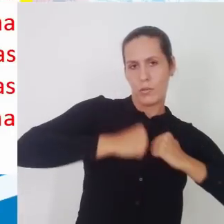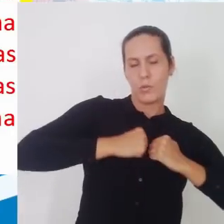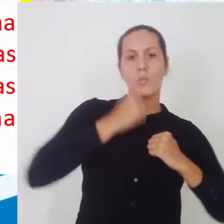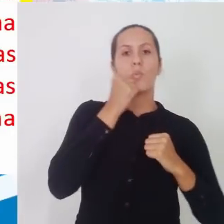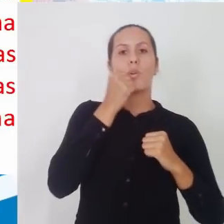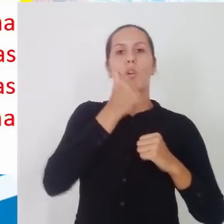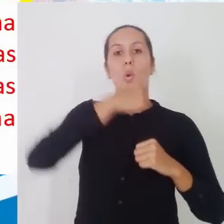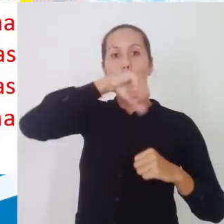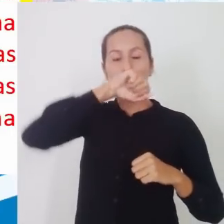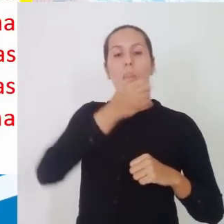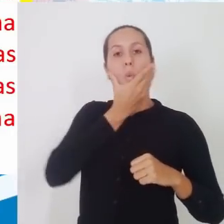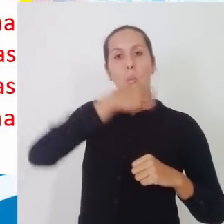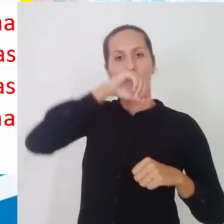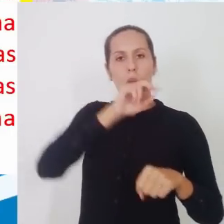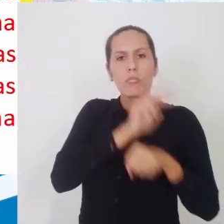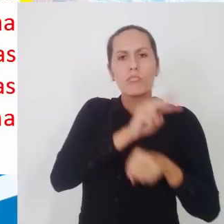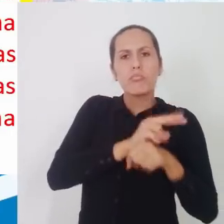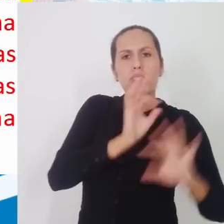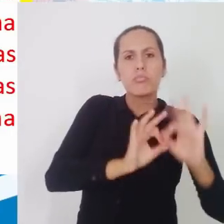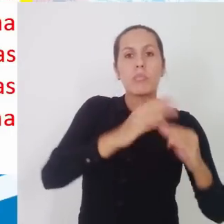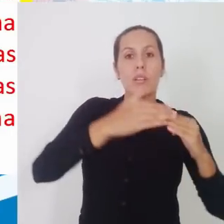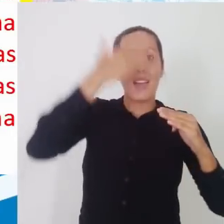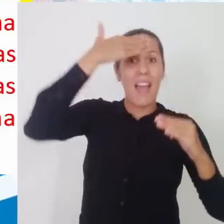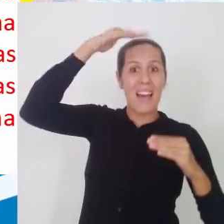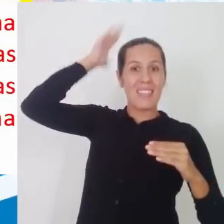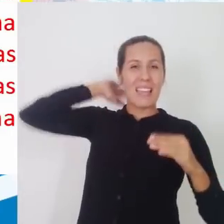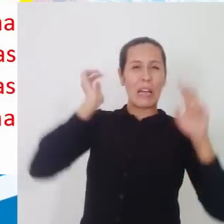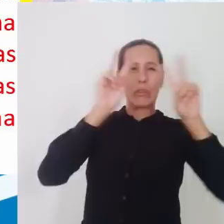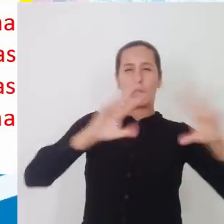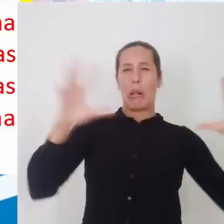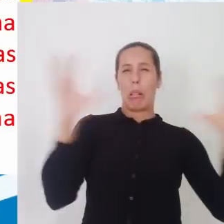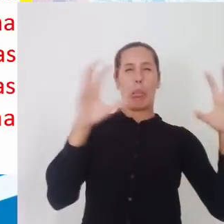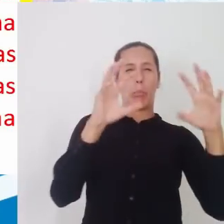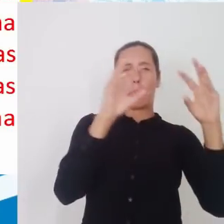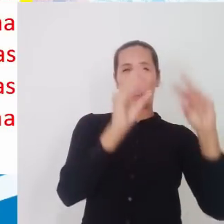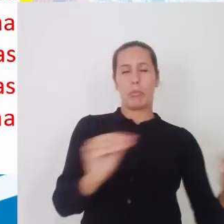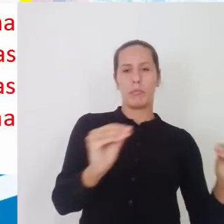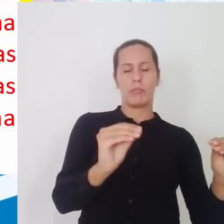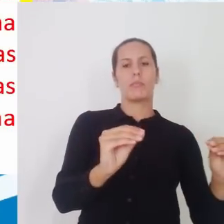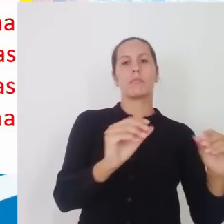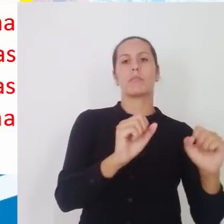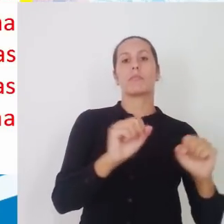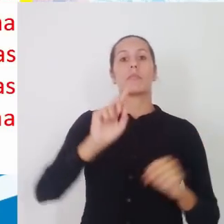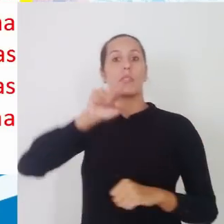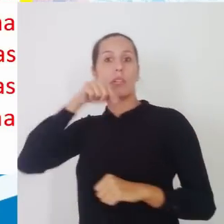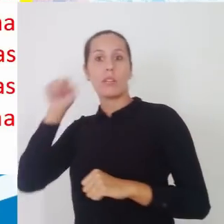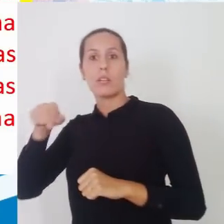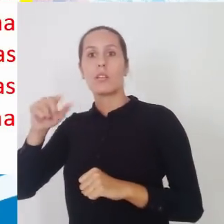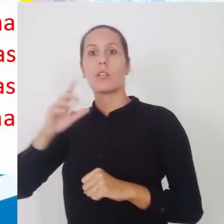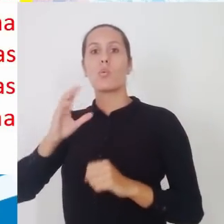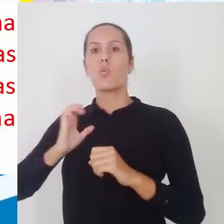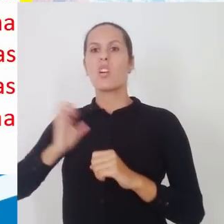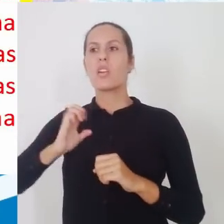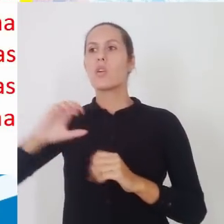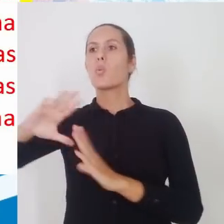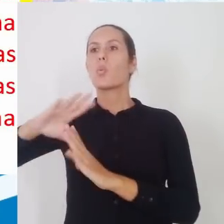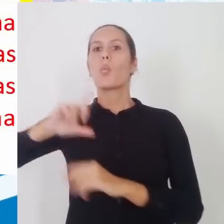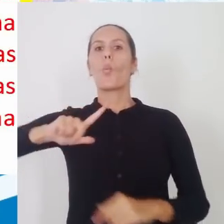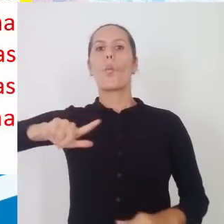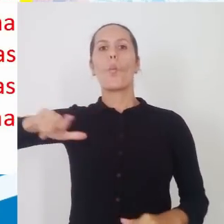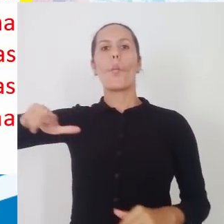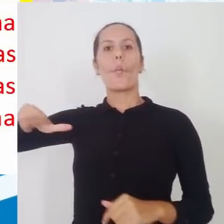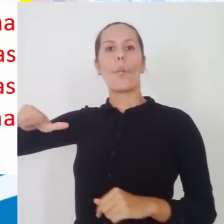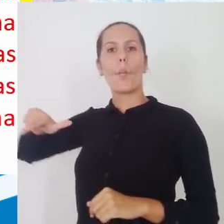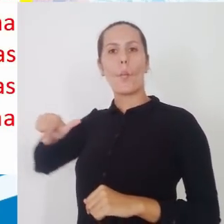o pai delas ajudando no banho e o cenário de uma cidade inteira destruída atrás. Enquanto que no banheiro